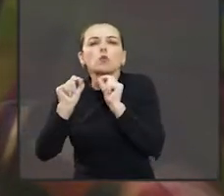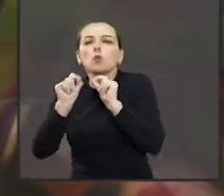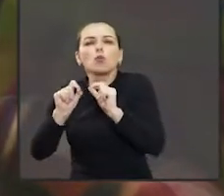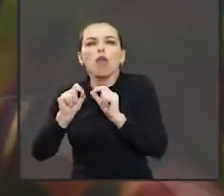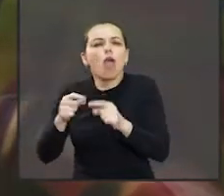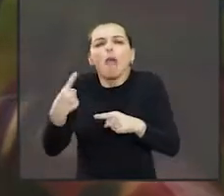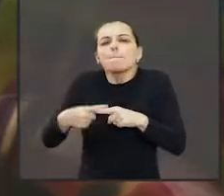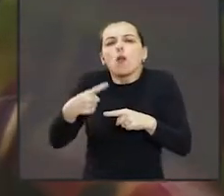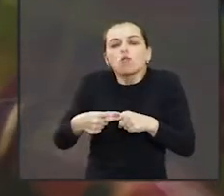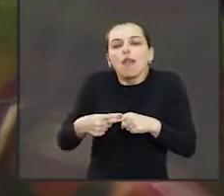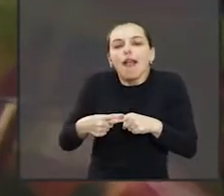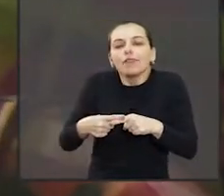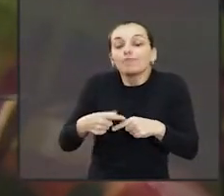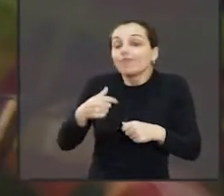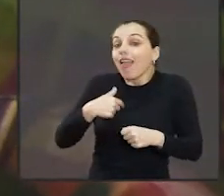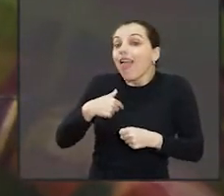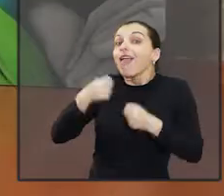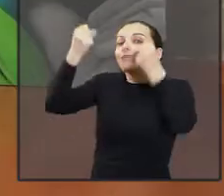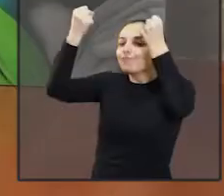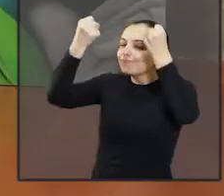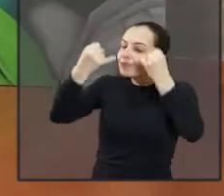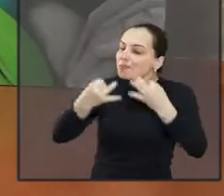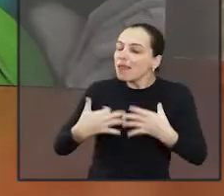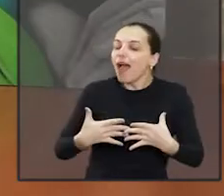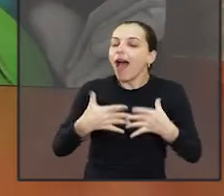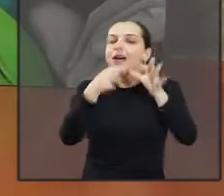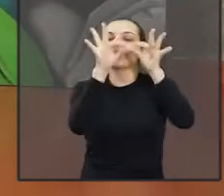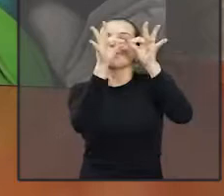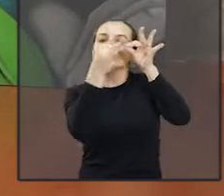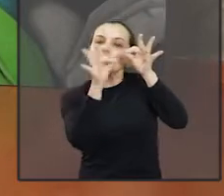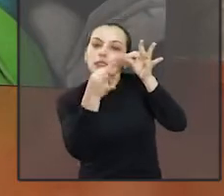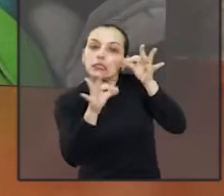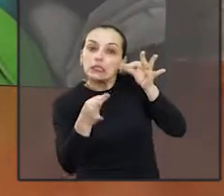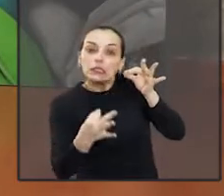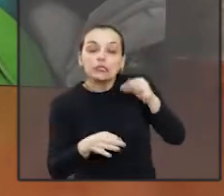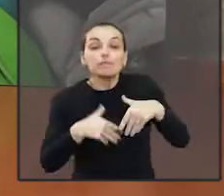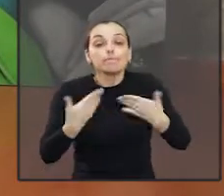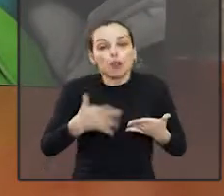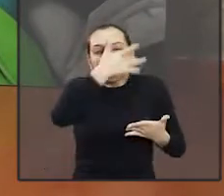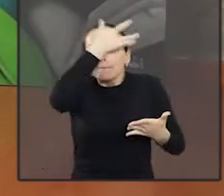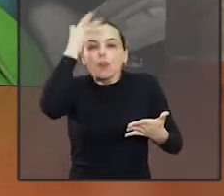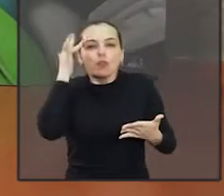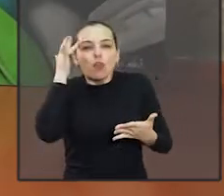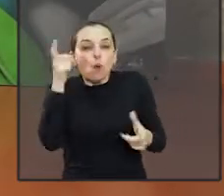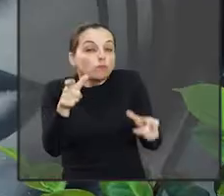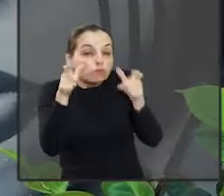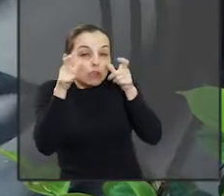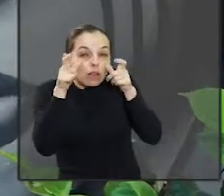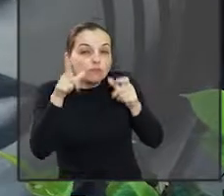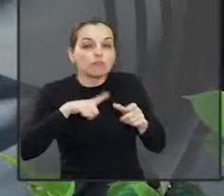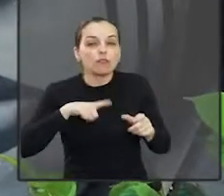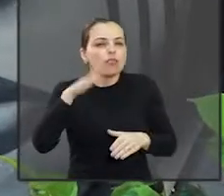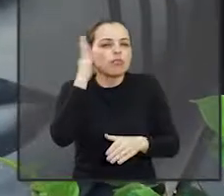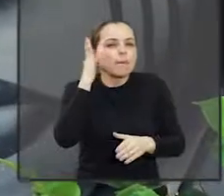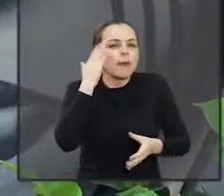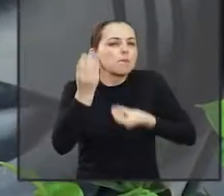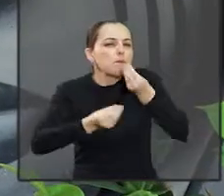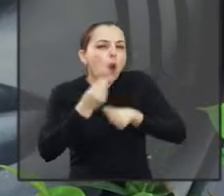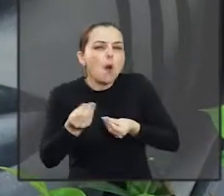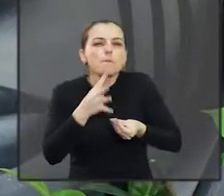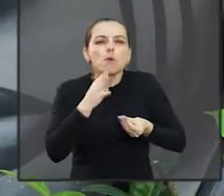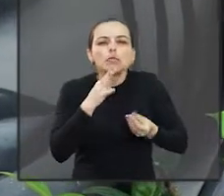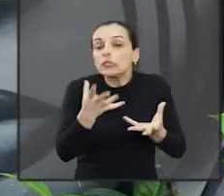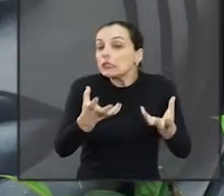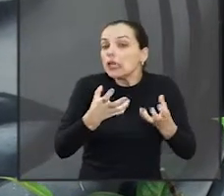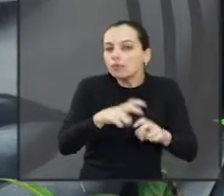tô fazendo tal coisa. Mas por que você tá fazendo isso? Ah, tô fazendo por causa disso. Mas o que você tá retratando? Ah, tô retratando tal etnia indígena. Mas por quê? Ah, por